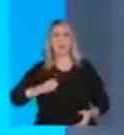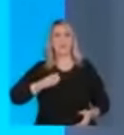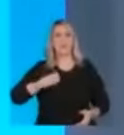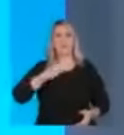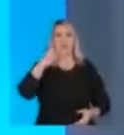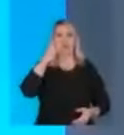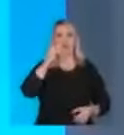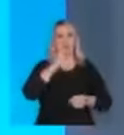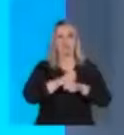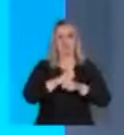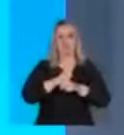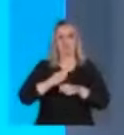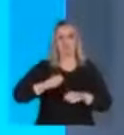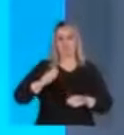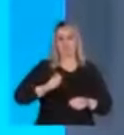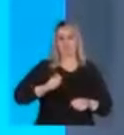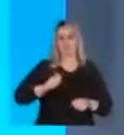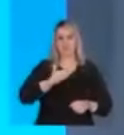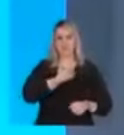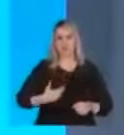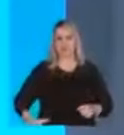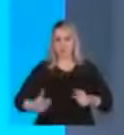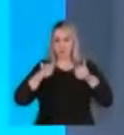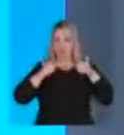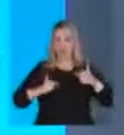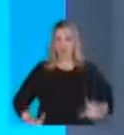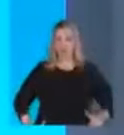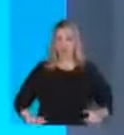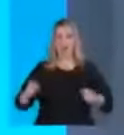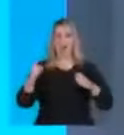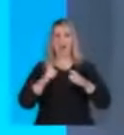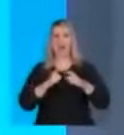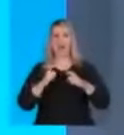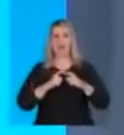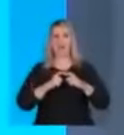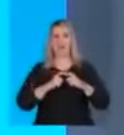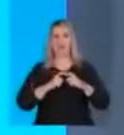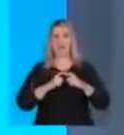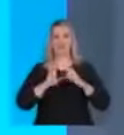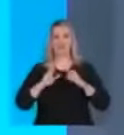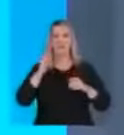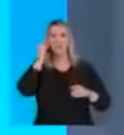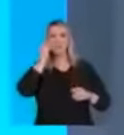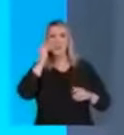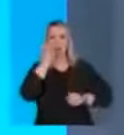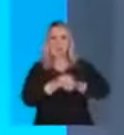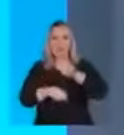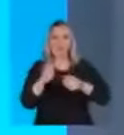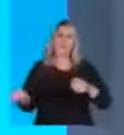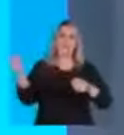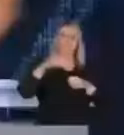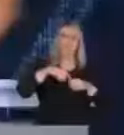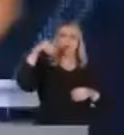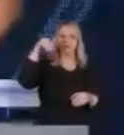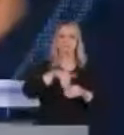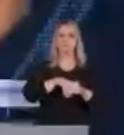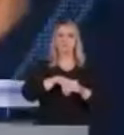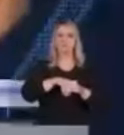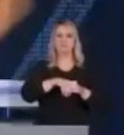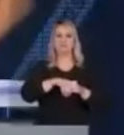30 anos de vida pública sem máculas médica e que tem experiência administrativo Venha conosco volte